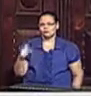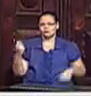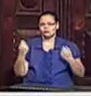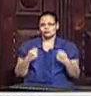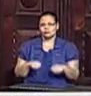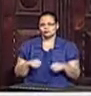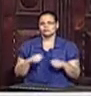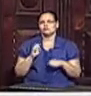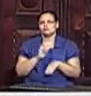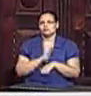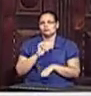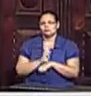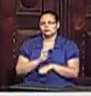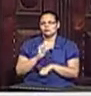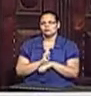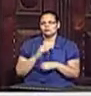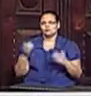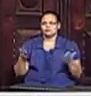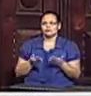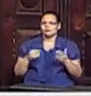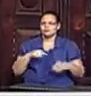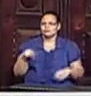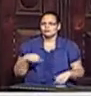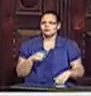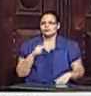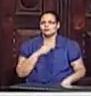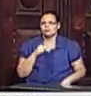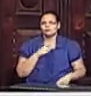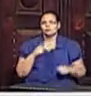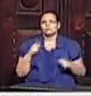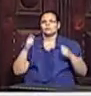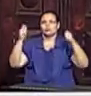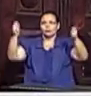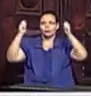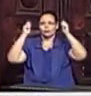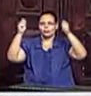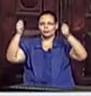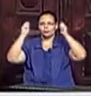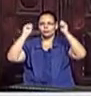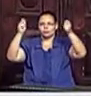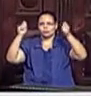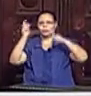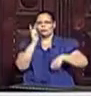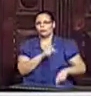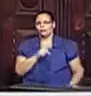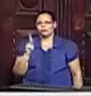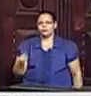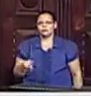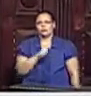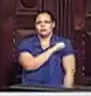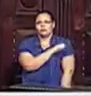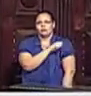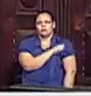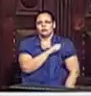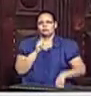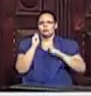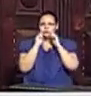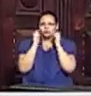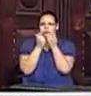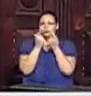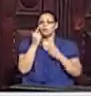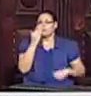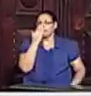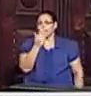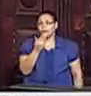possibilidade mais desse Estado funcionar. Hoje temos protesto, aula pública dos professores e alunos da LERJ em frente ao Palácio